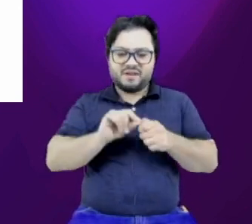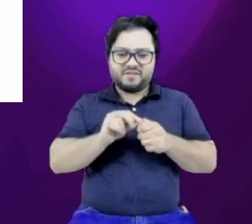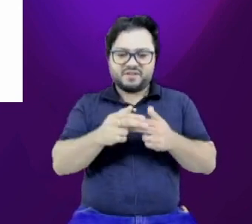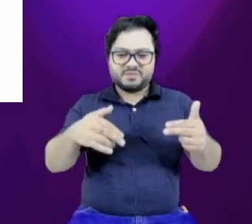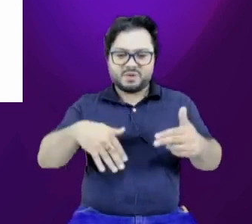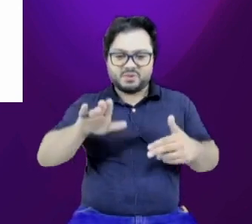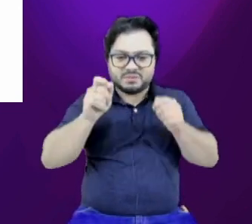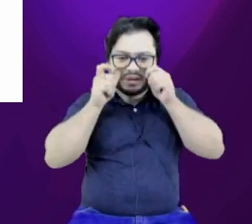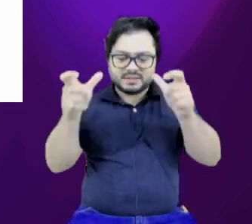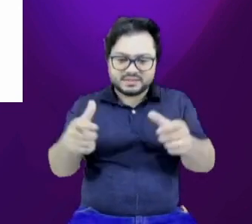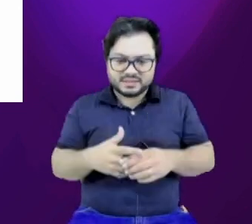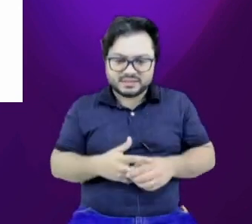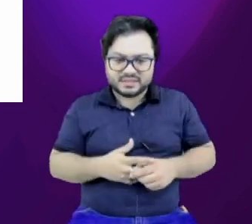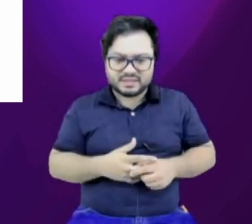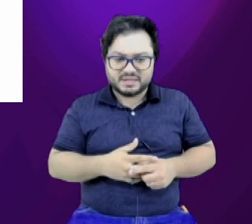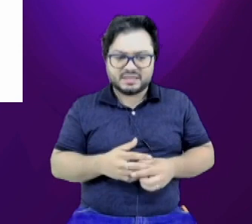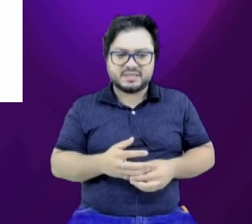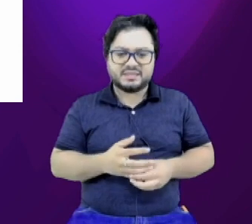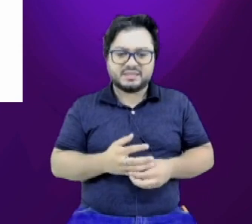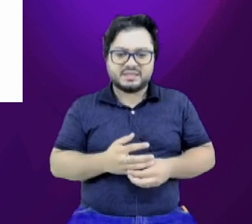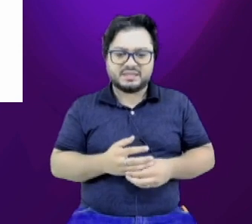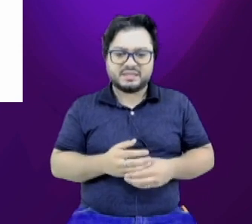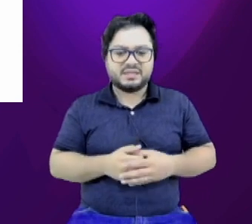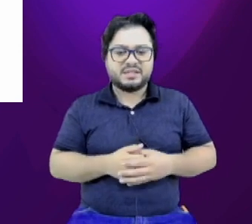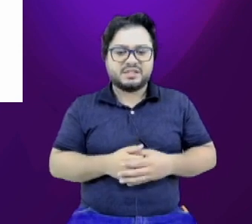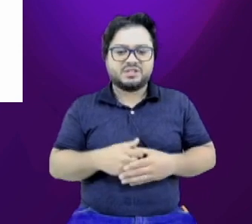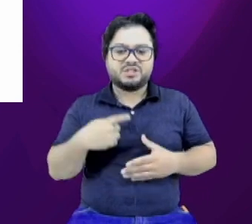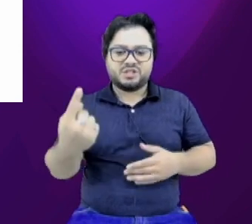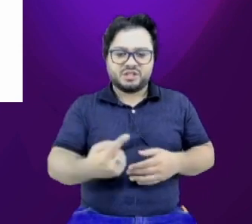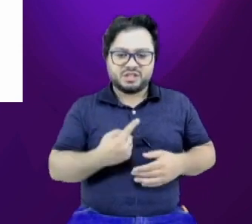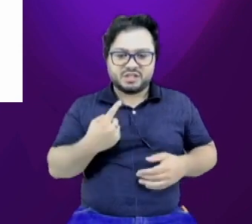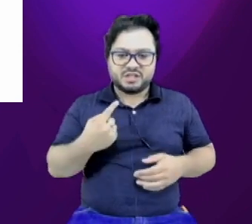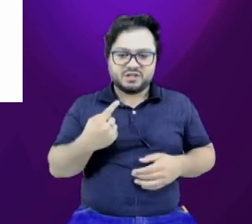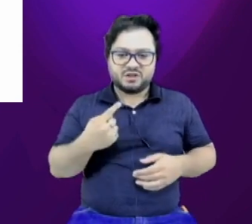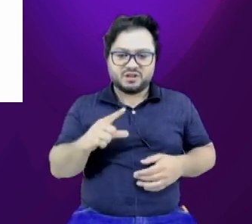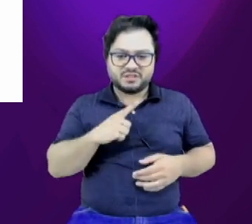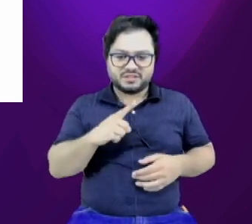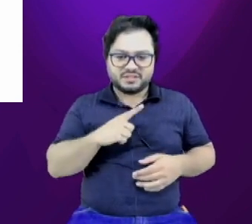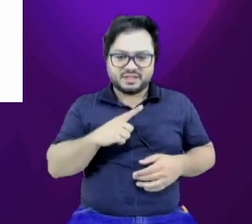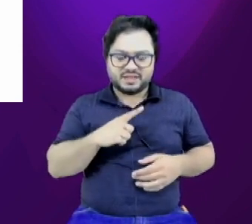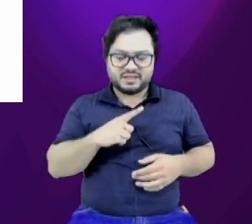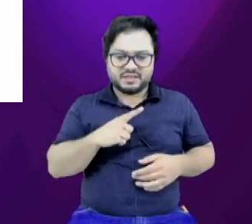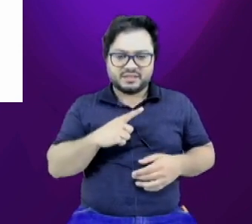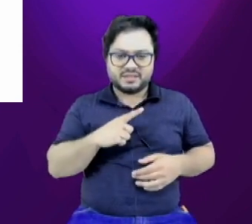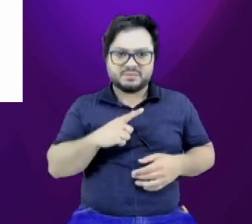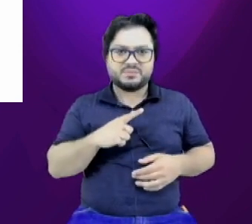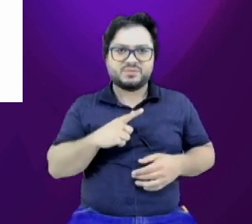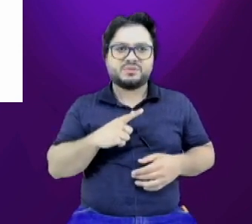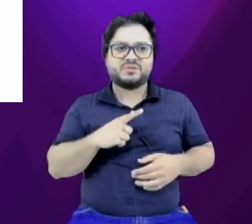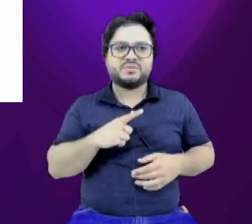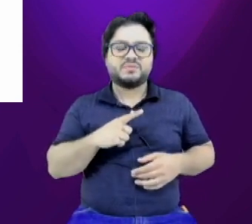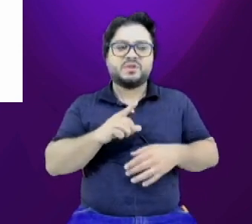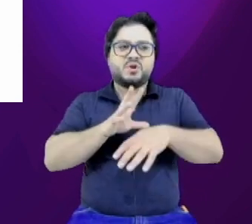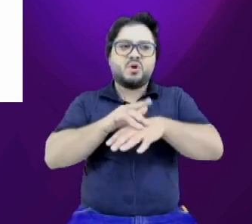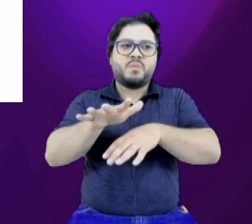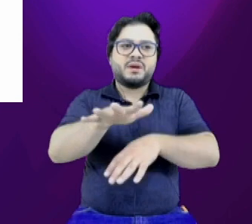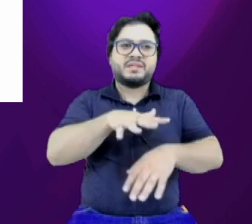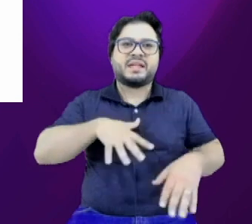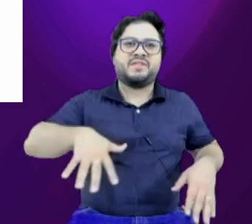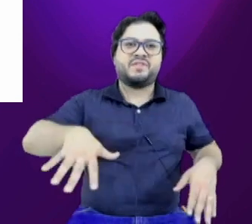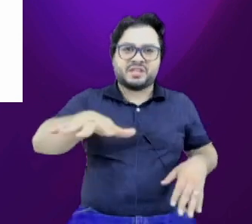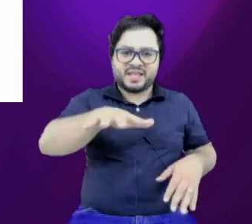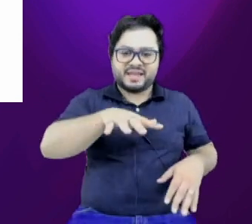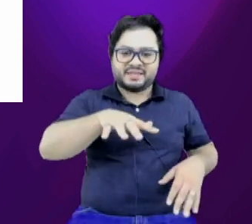mais interessante e que nós tenhamos uma patologia